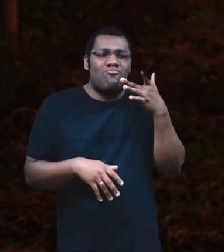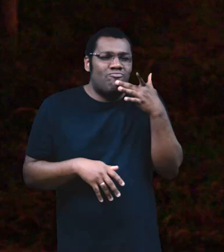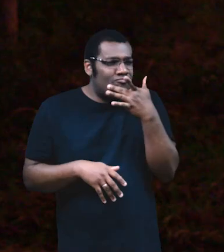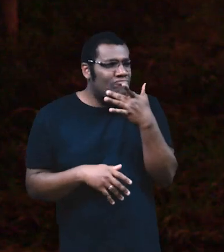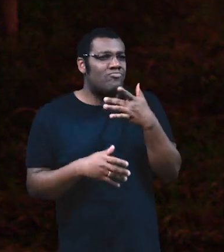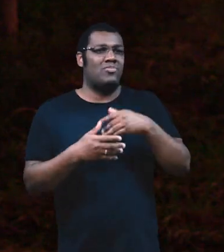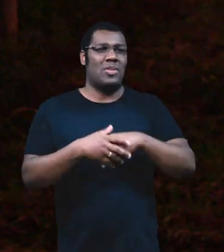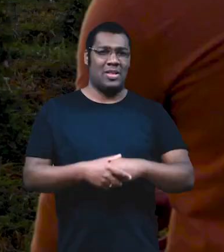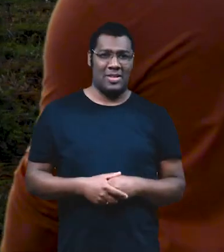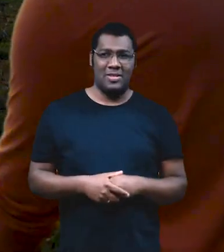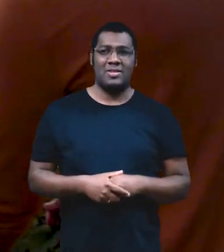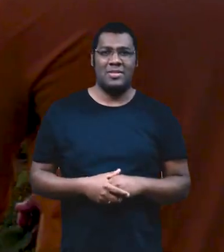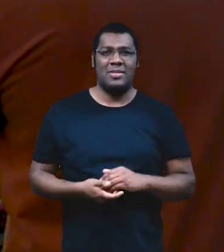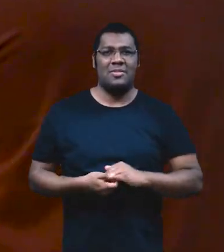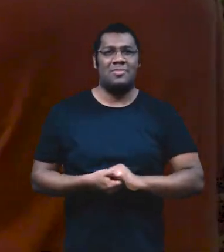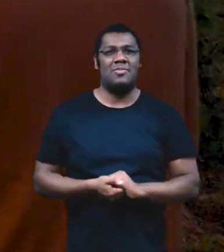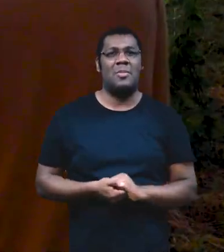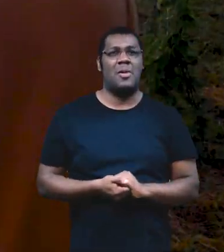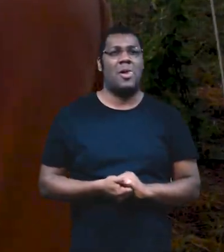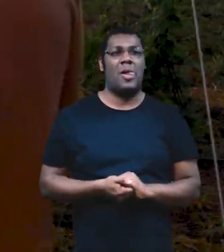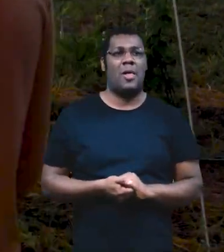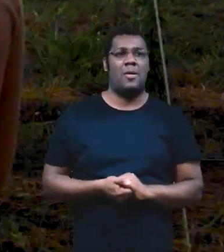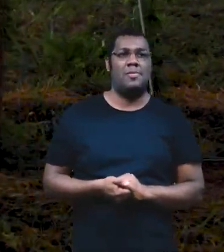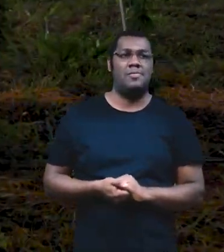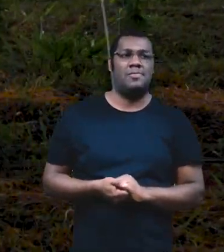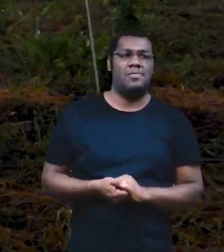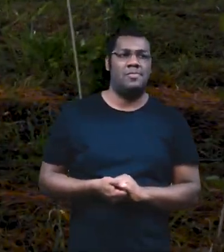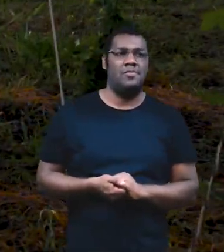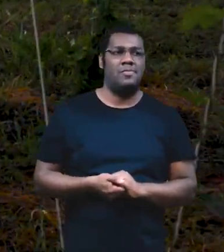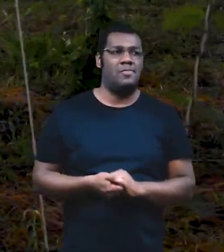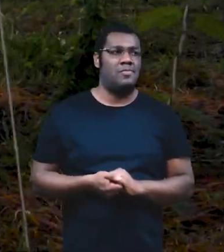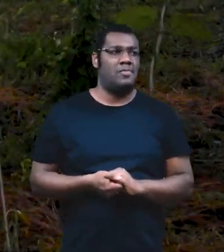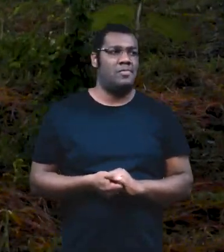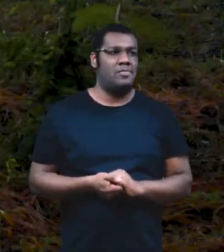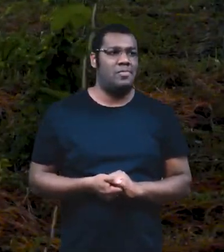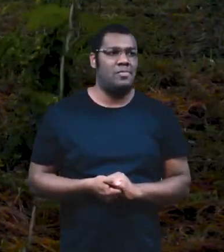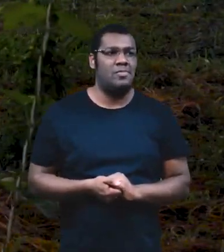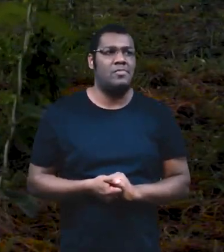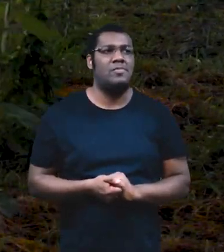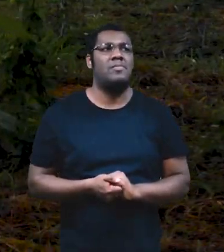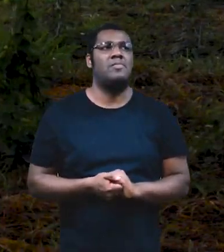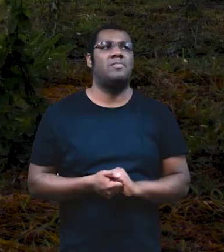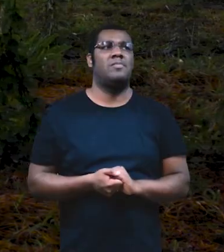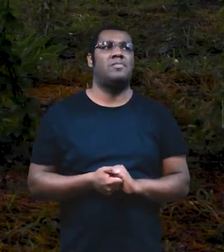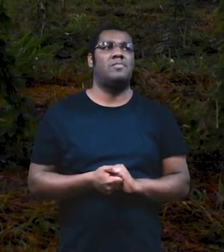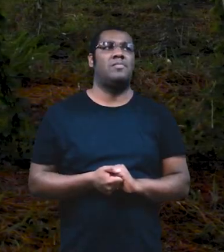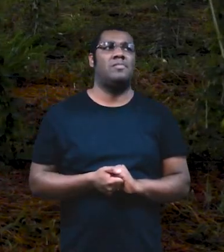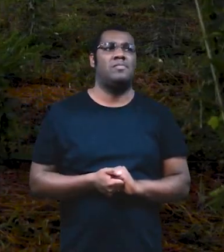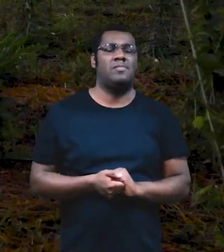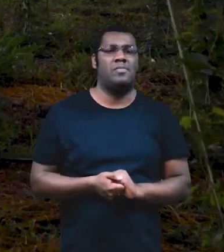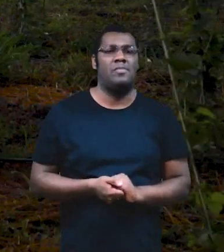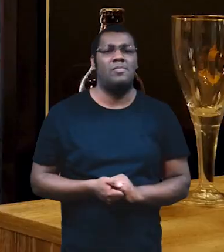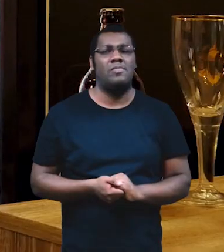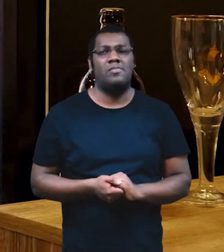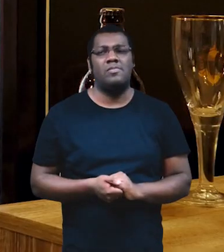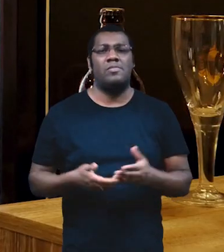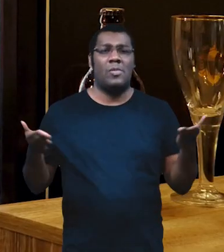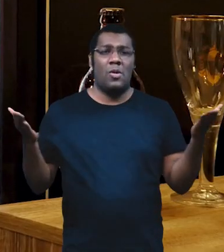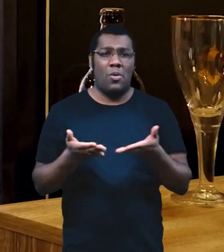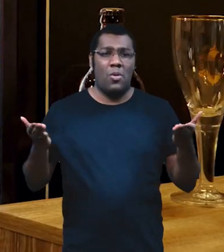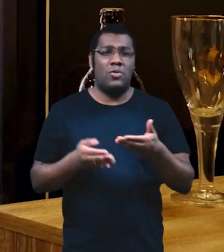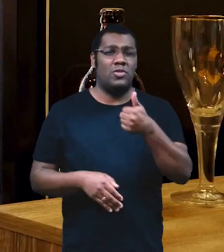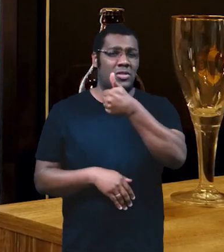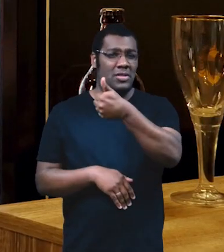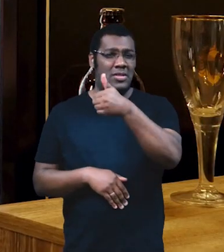superior ao importado. hoje 100% desse